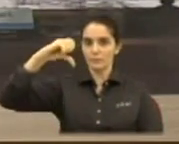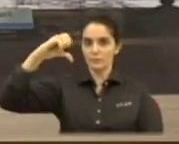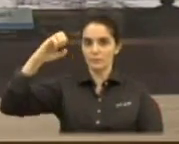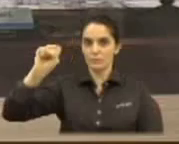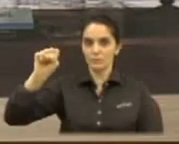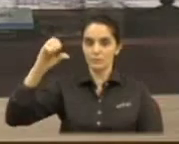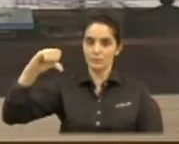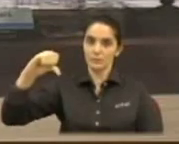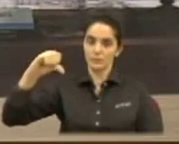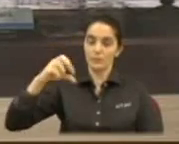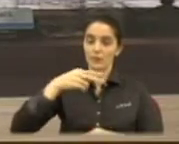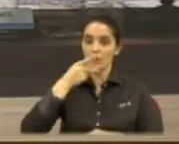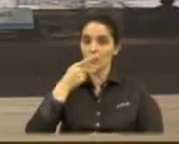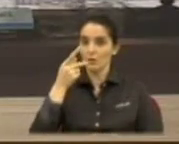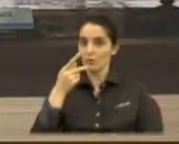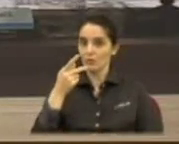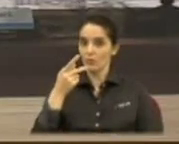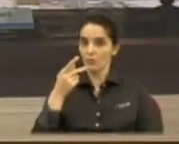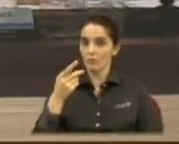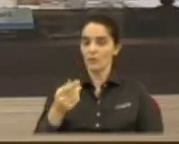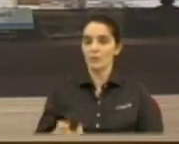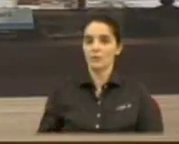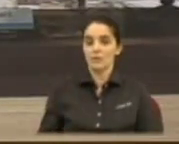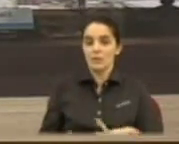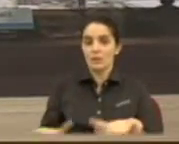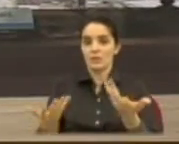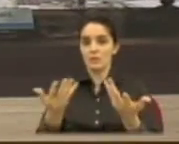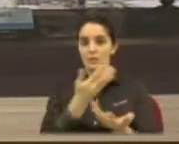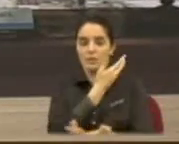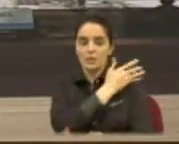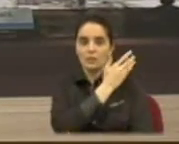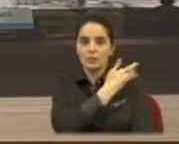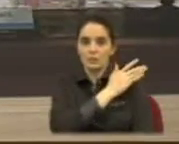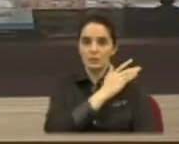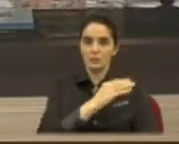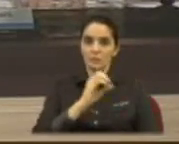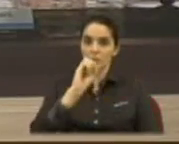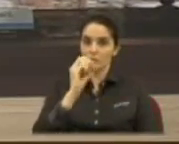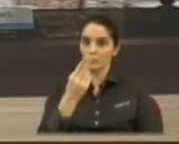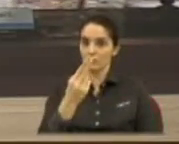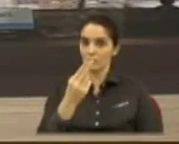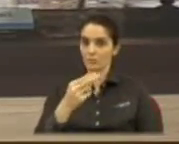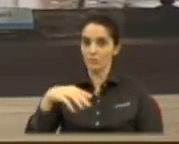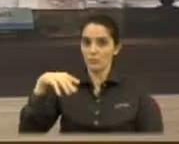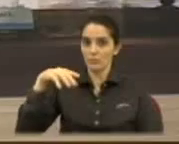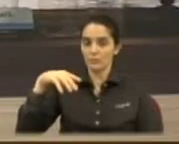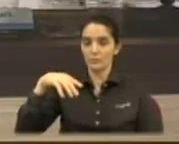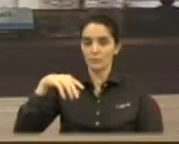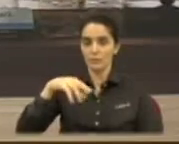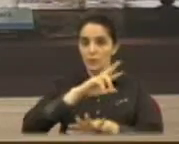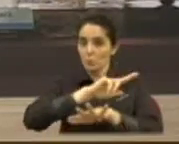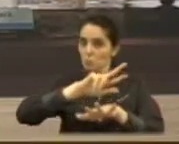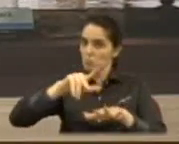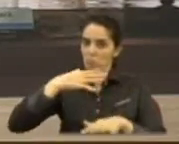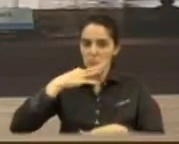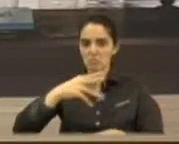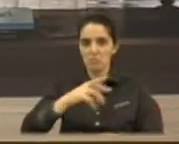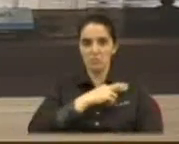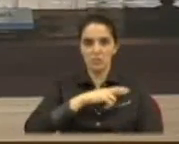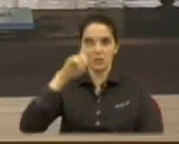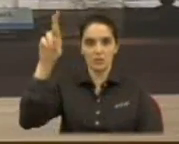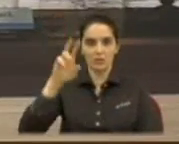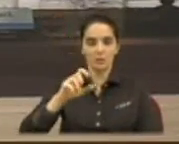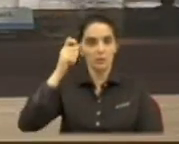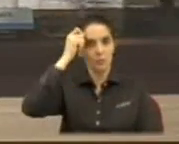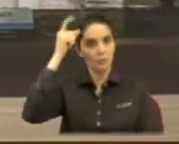1989, que diz: praticar, induzir ou incitar discriminação ou preconceito de raça, cor, etnia, religião